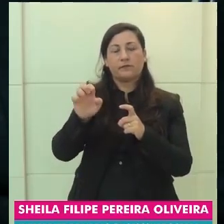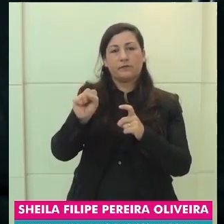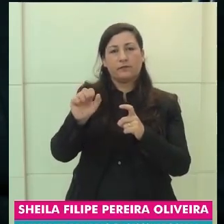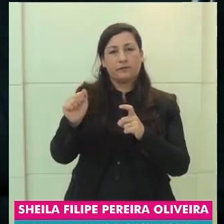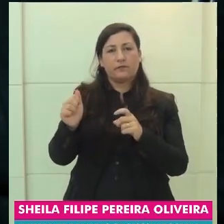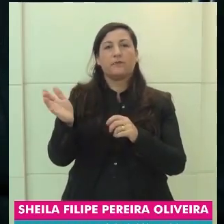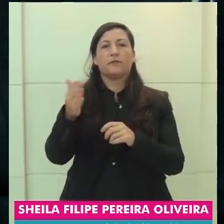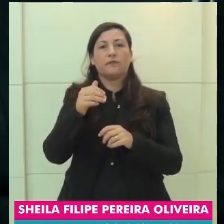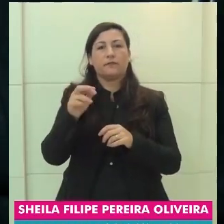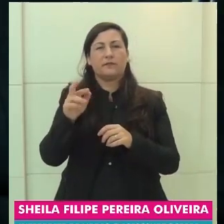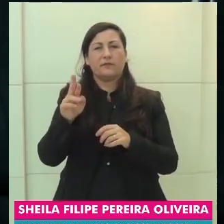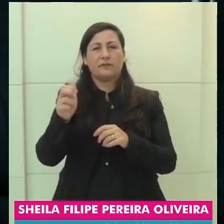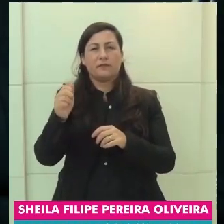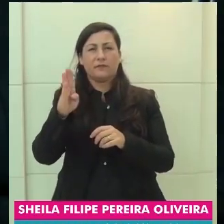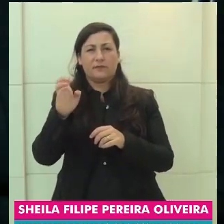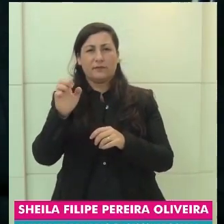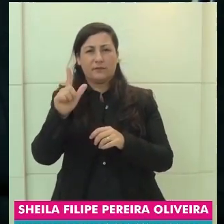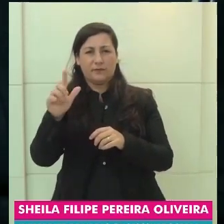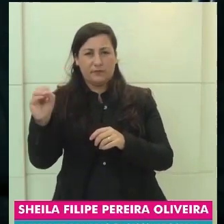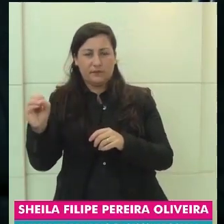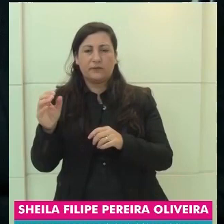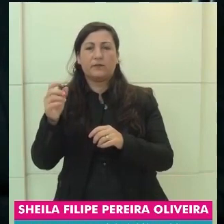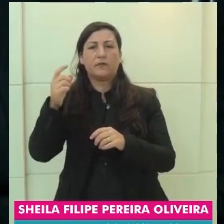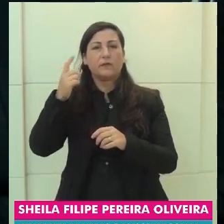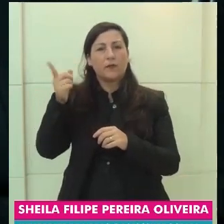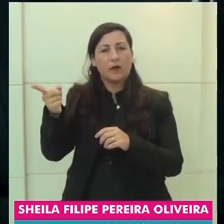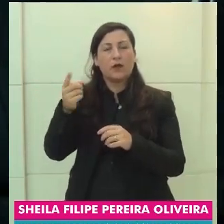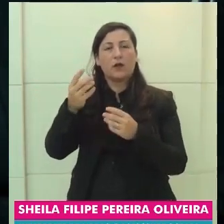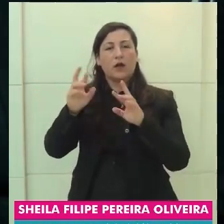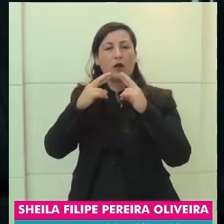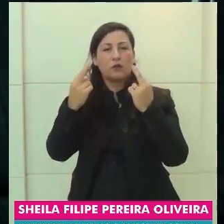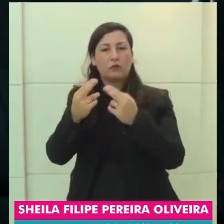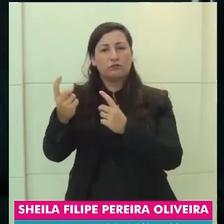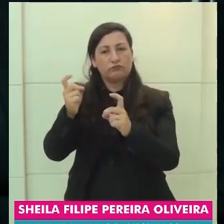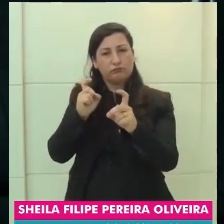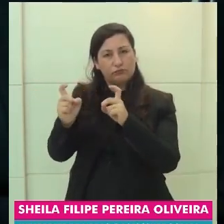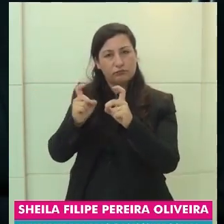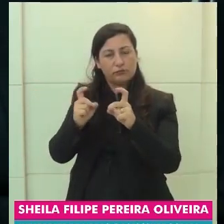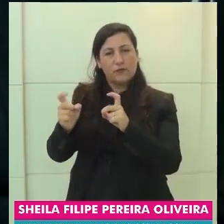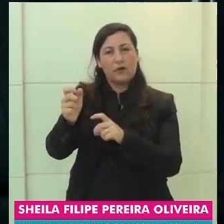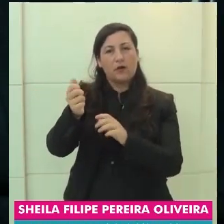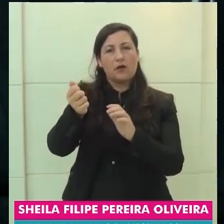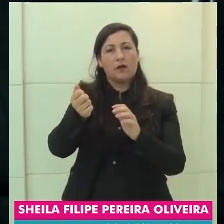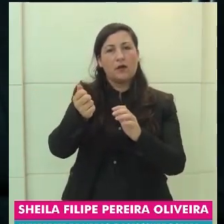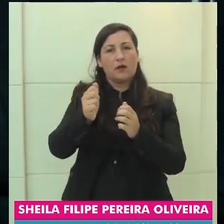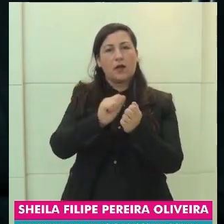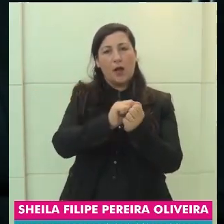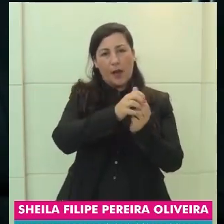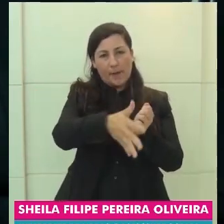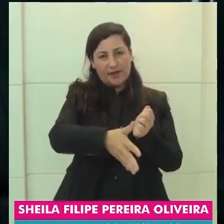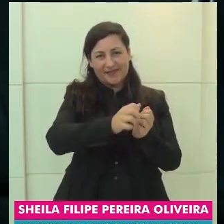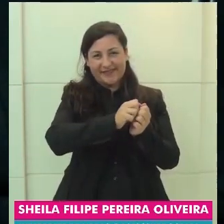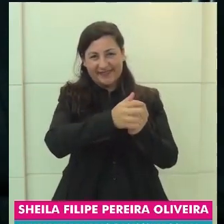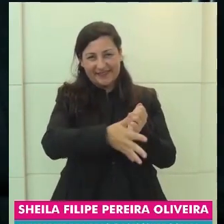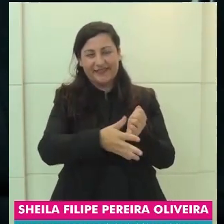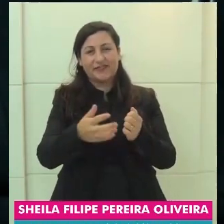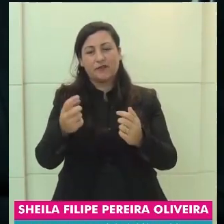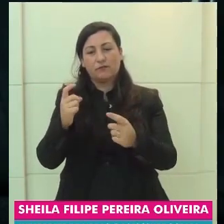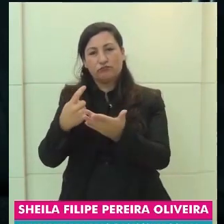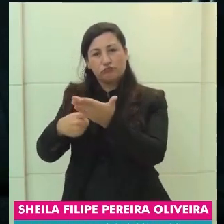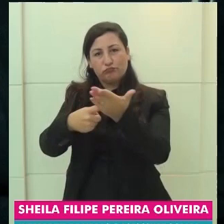da Regional da Saúde, ela também fez uma reunião conosco lá na MESC. Todas as secretarias da